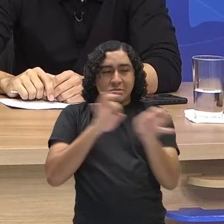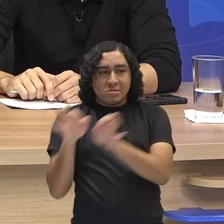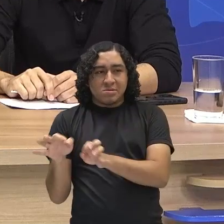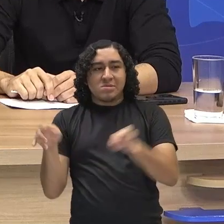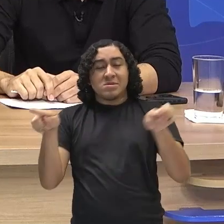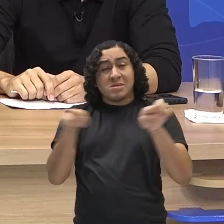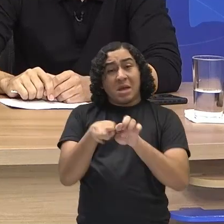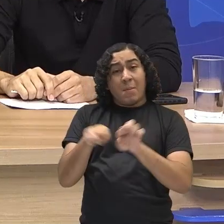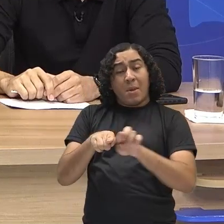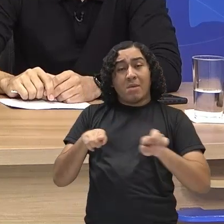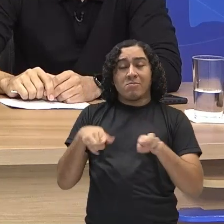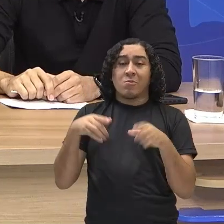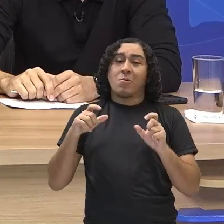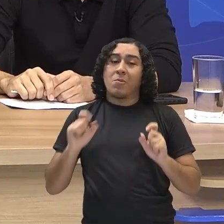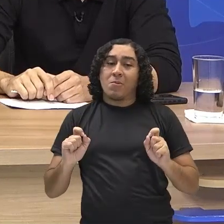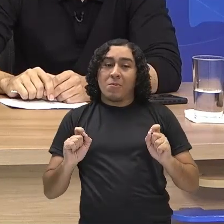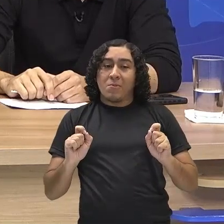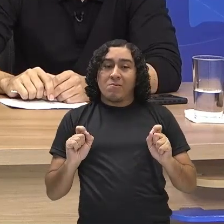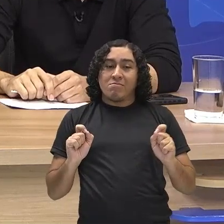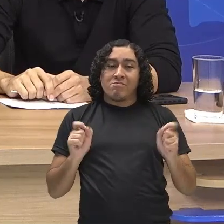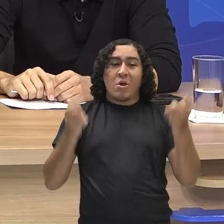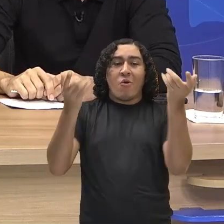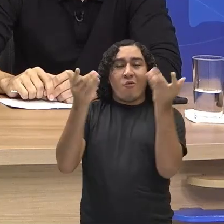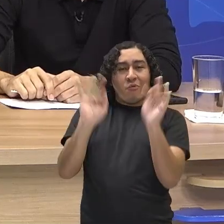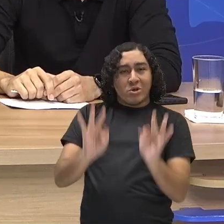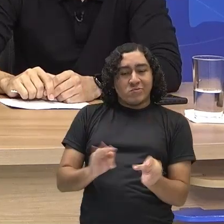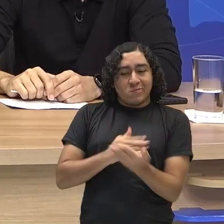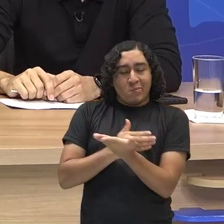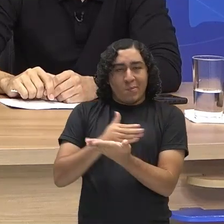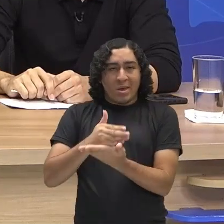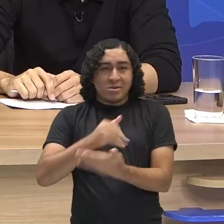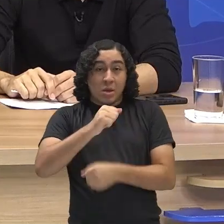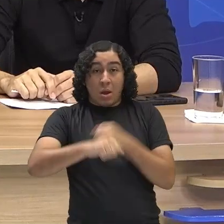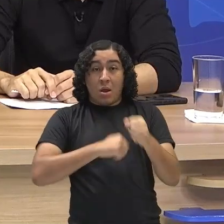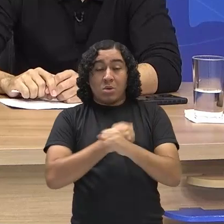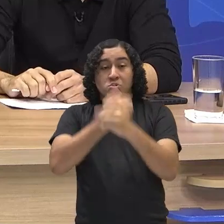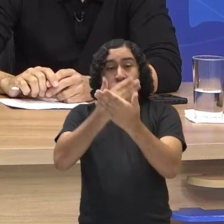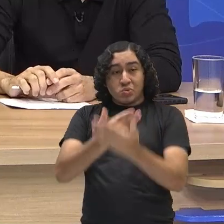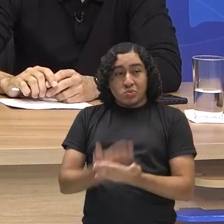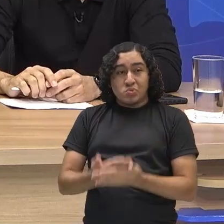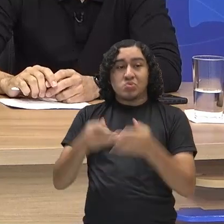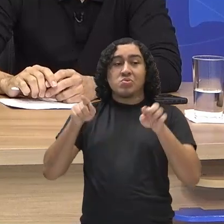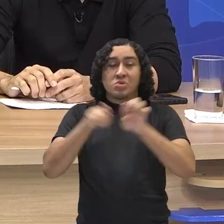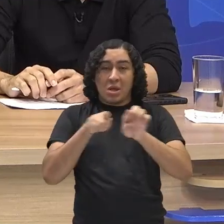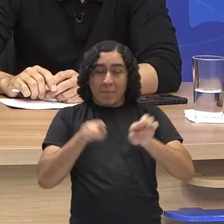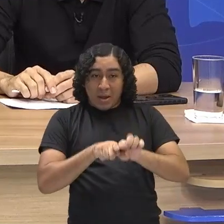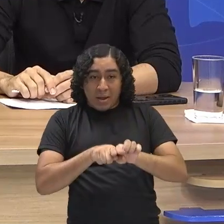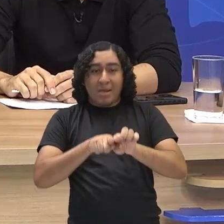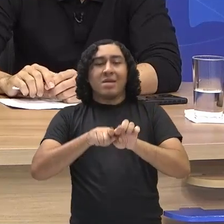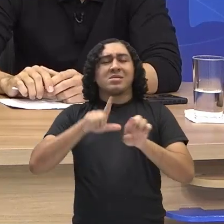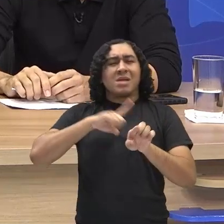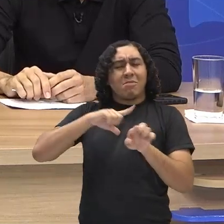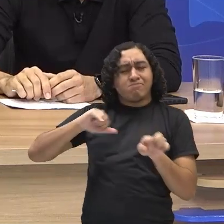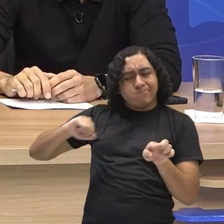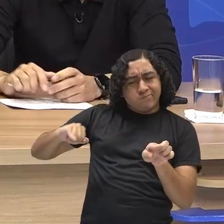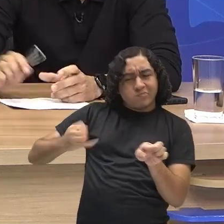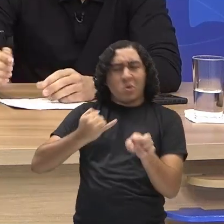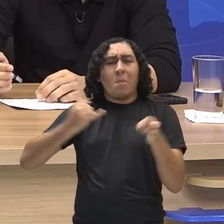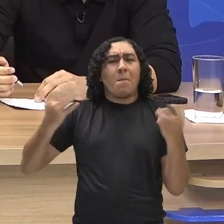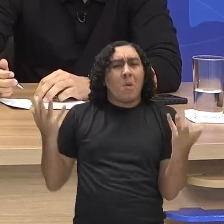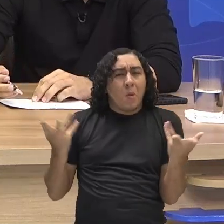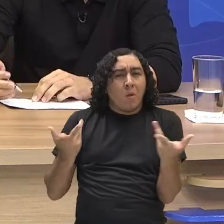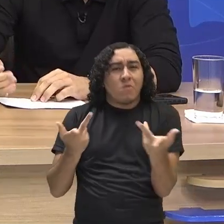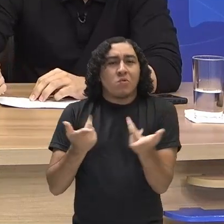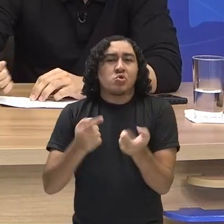todos um feliz início de ano letivo, né, que seja um ano proveitoso para todos,